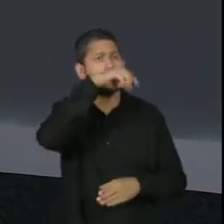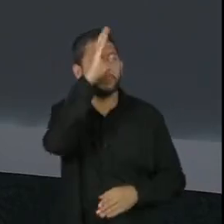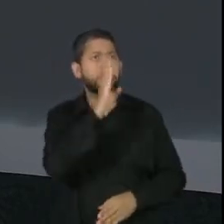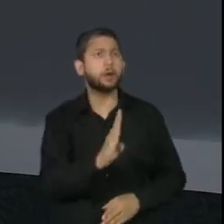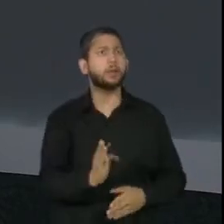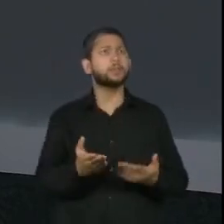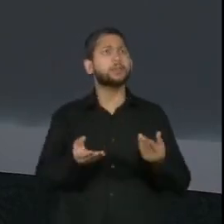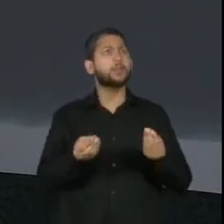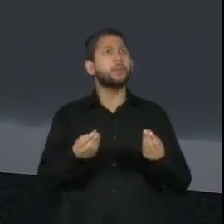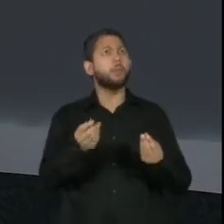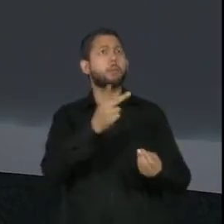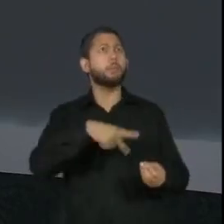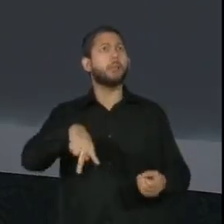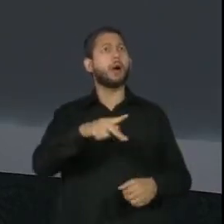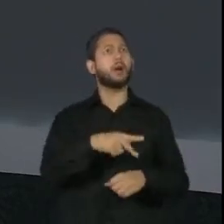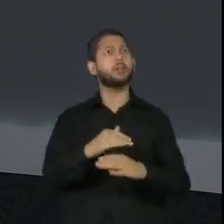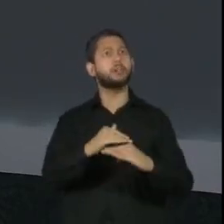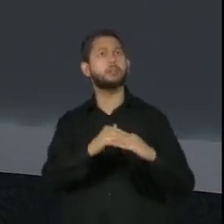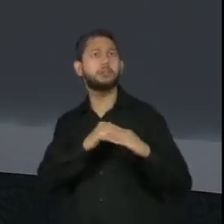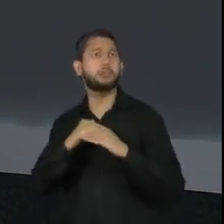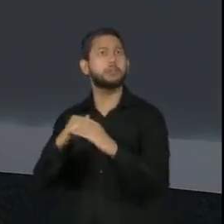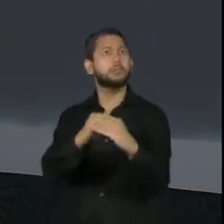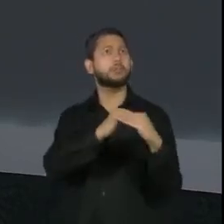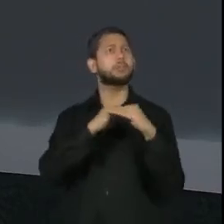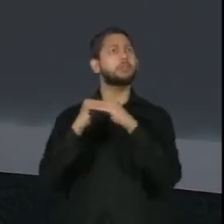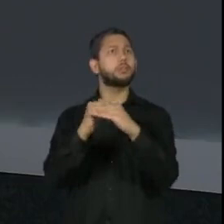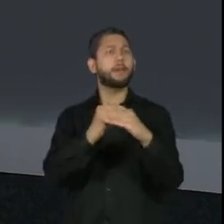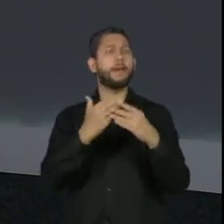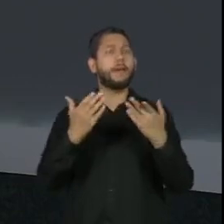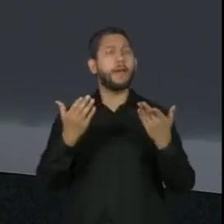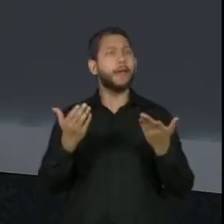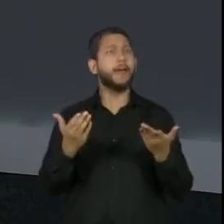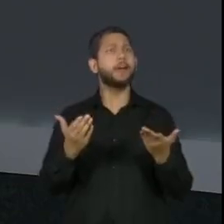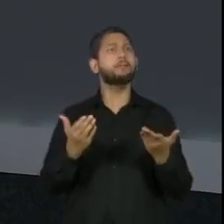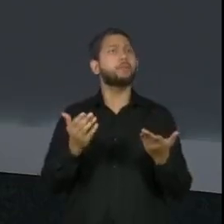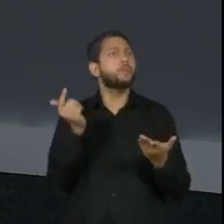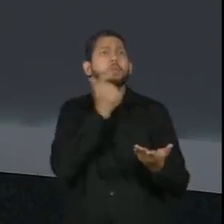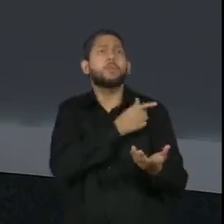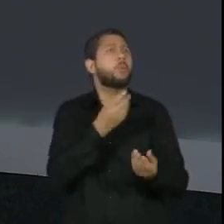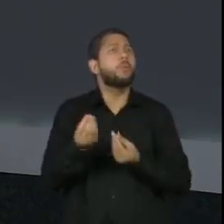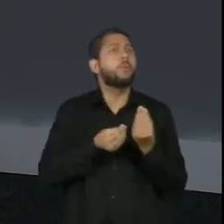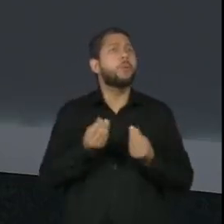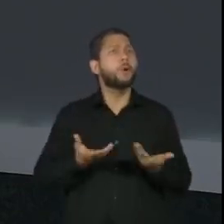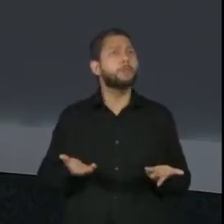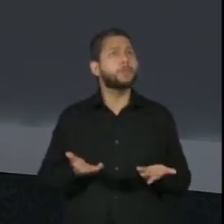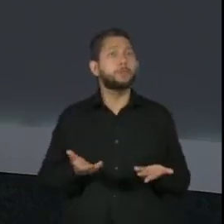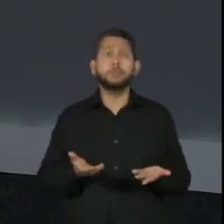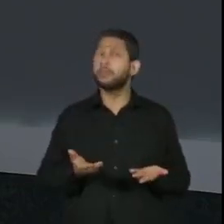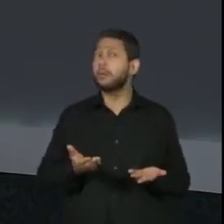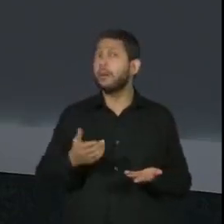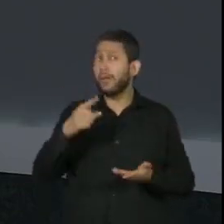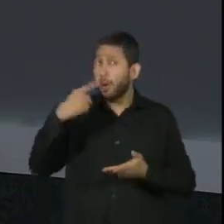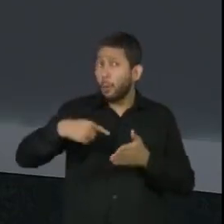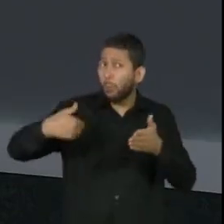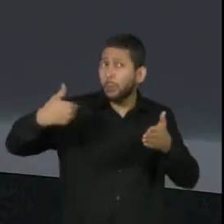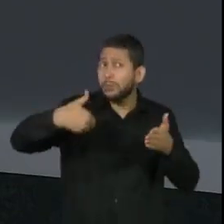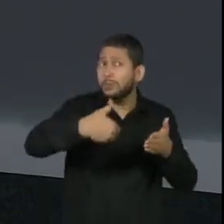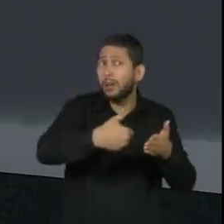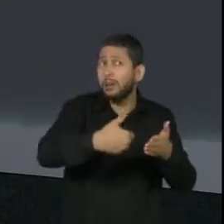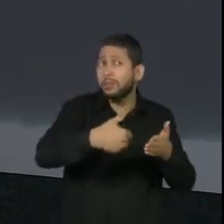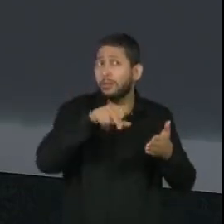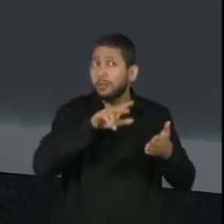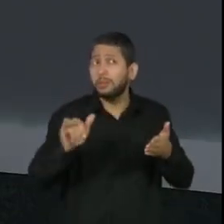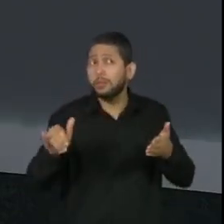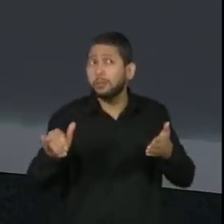Brasil a uma nação efetivamente não mais igual para todos, acontece num processo e,